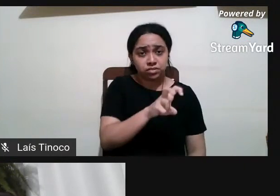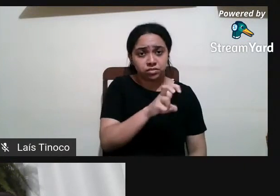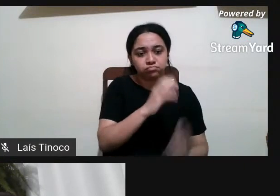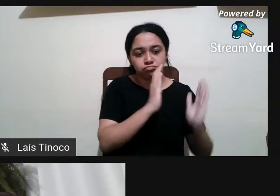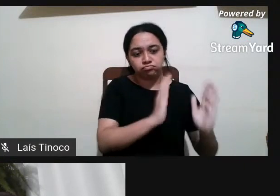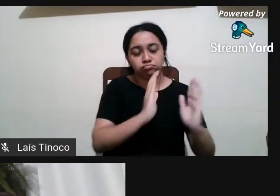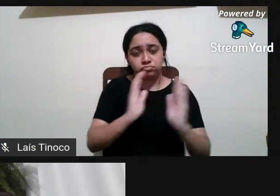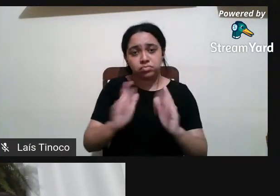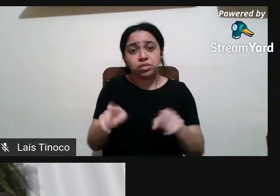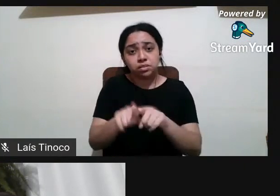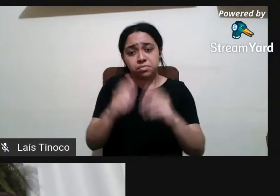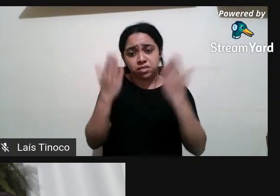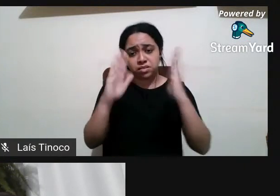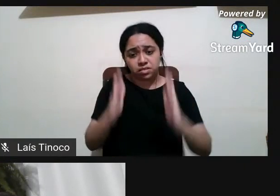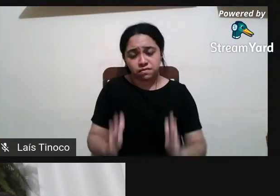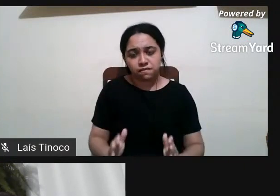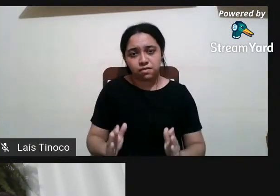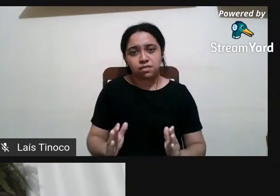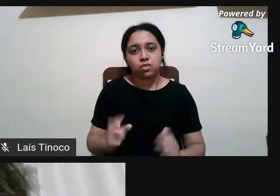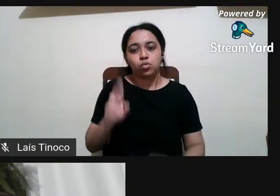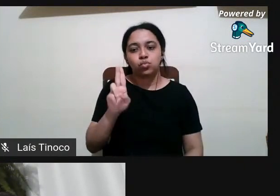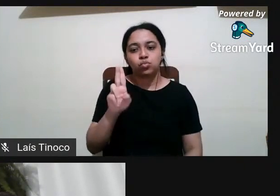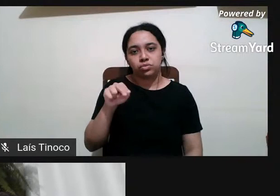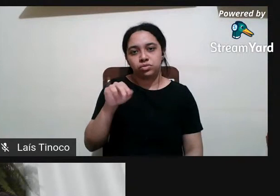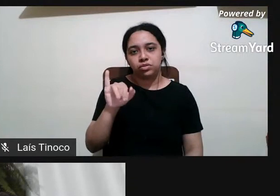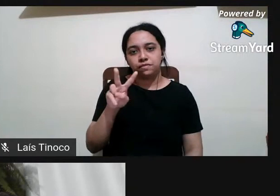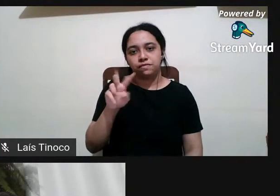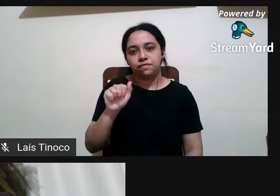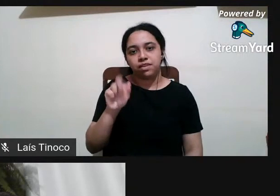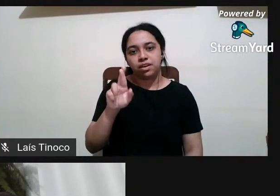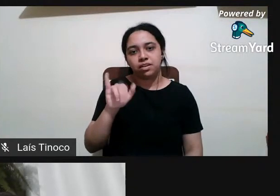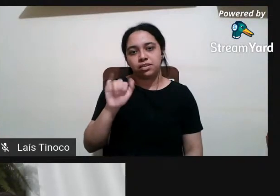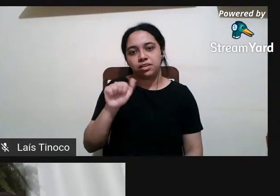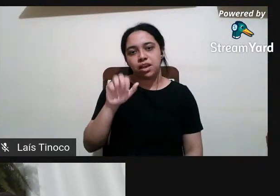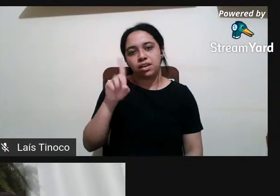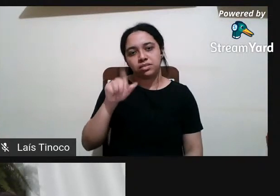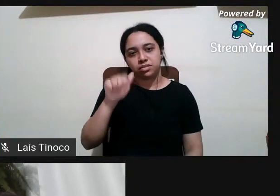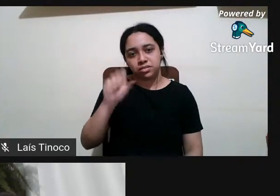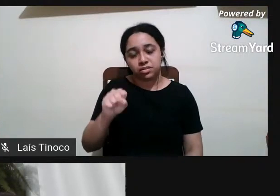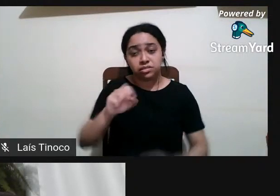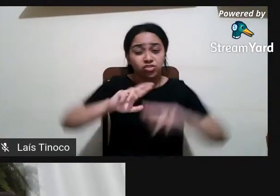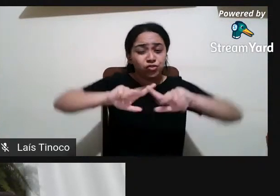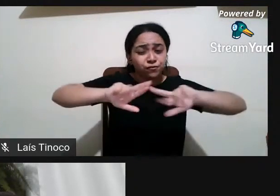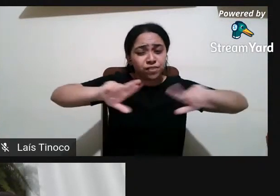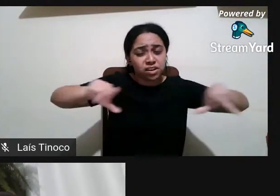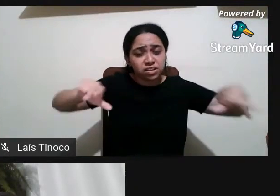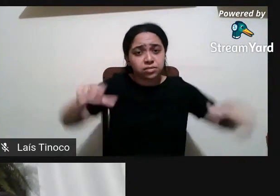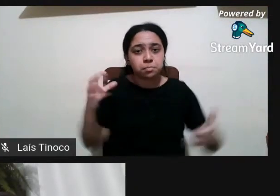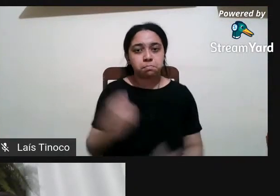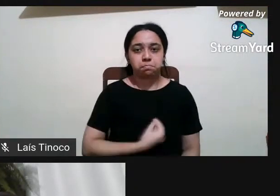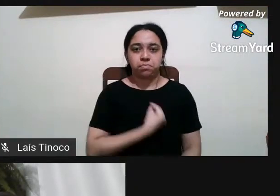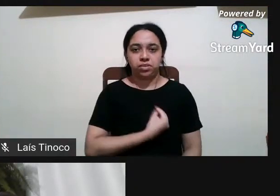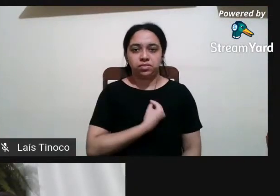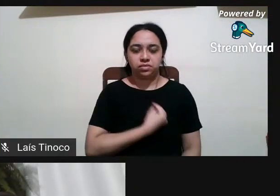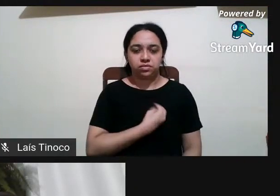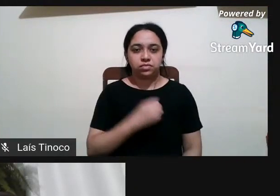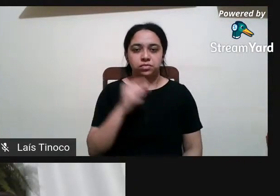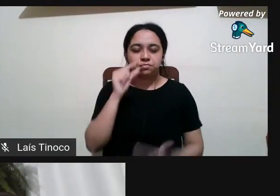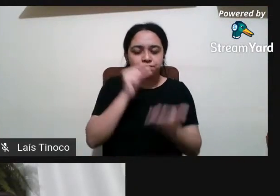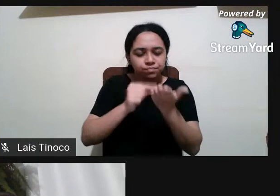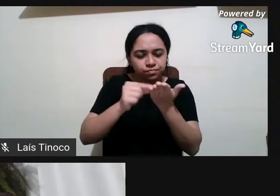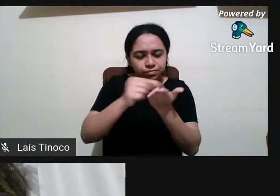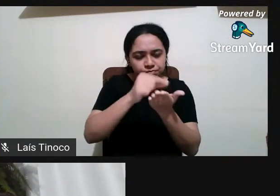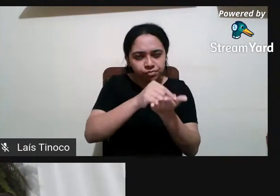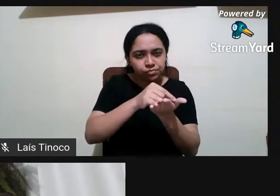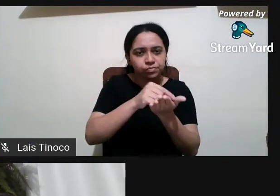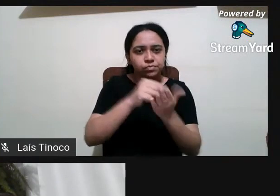análises univariadas para identificar se havia diferença na concentração de microplásticos nas ostras